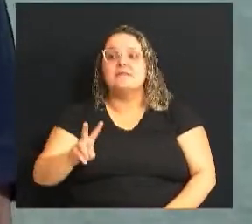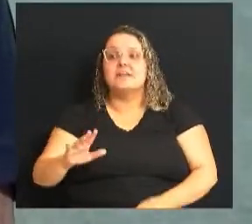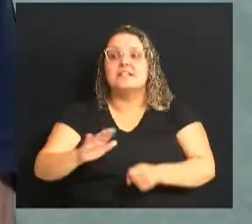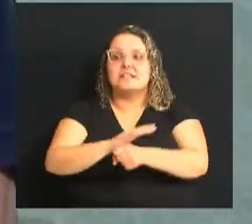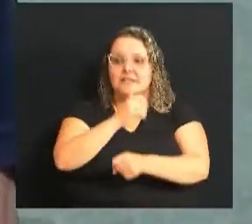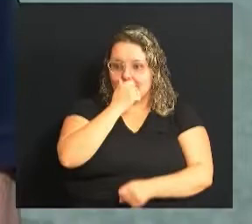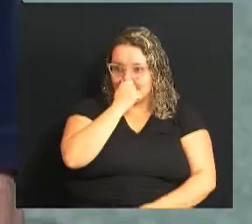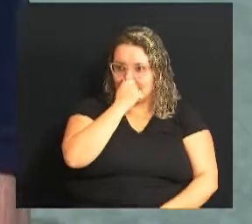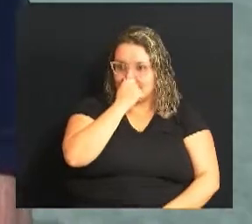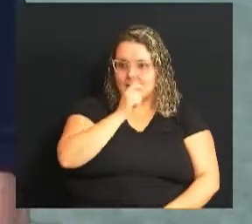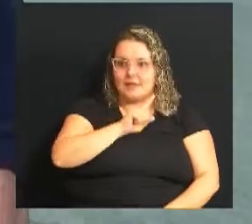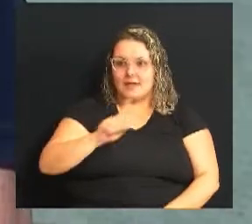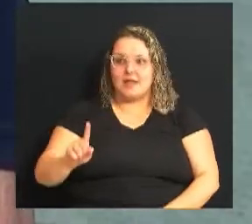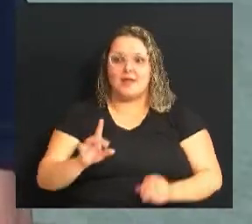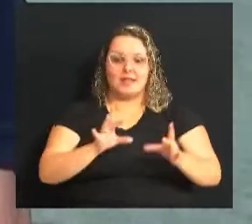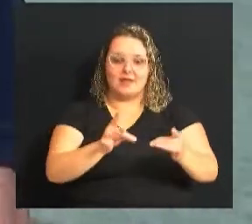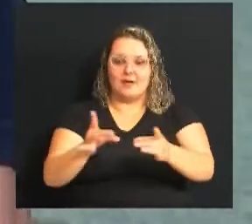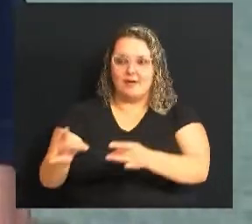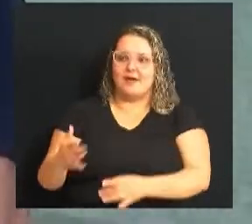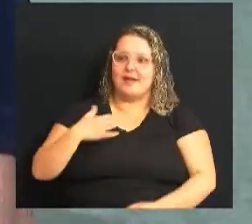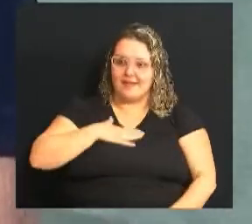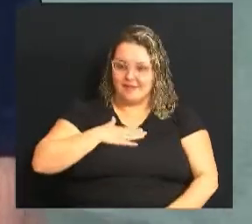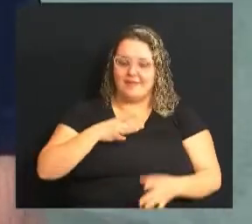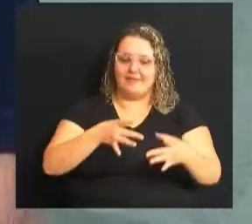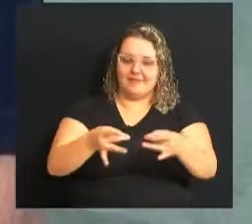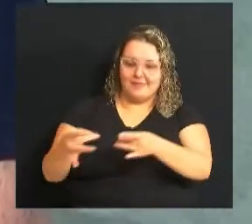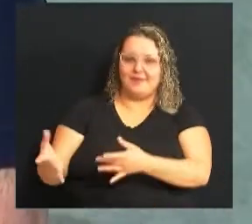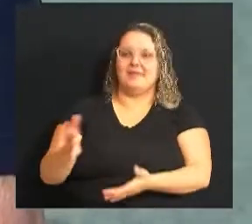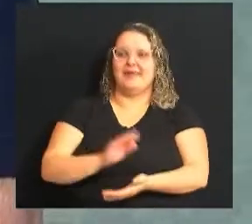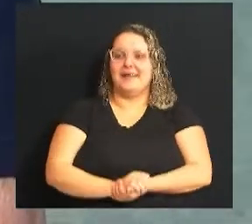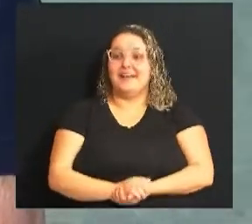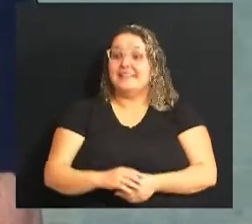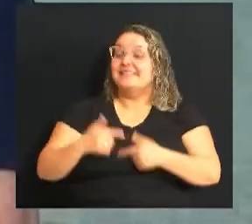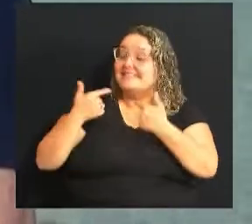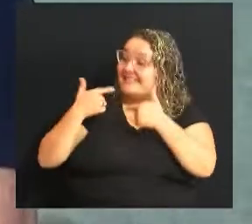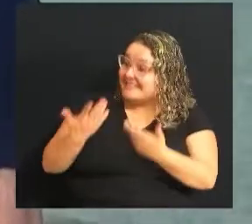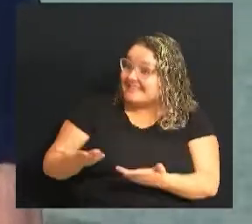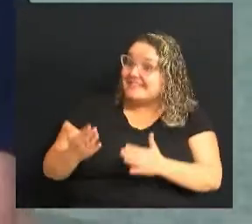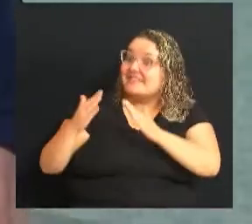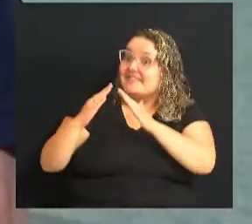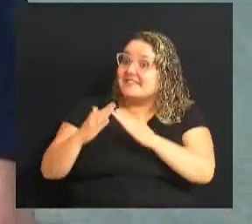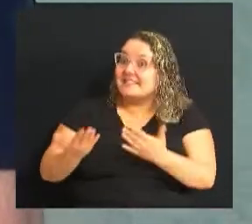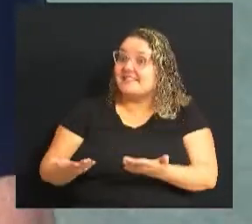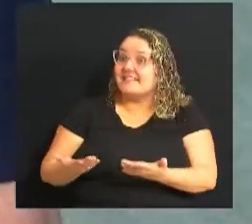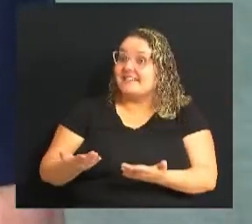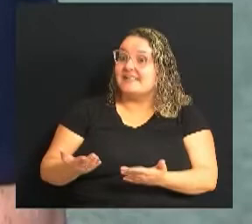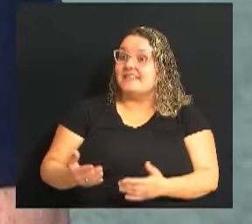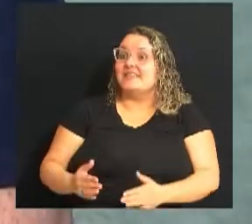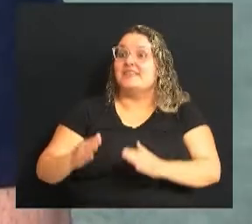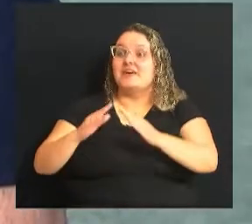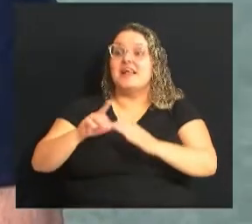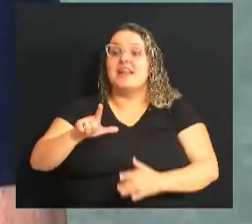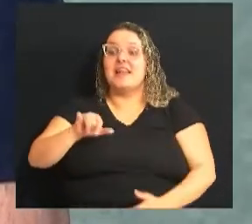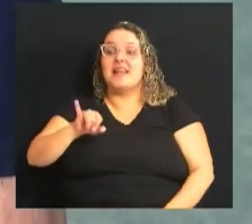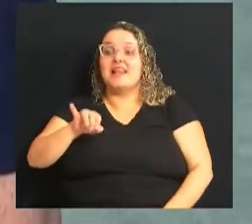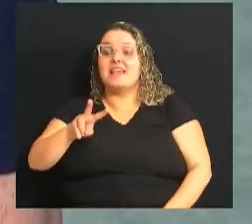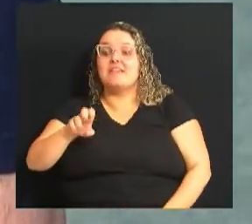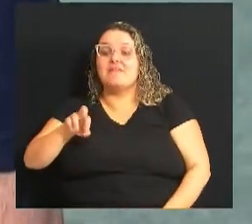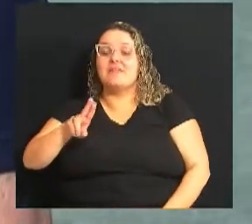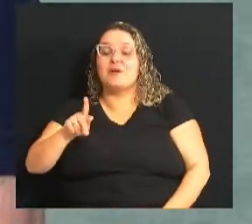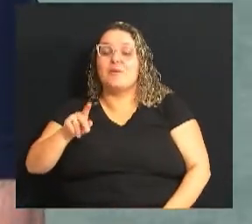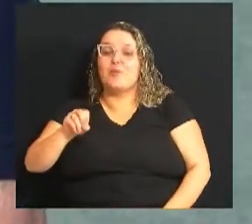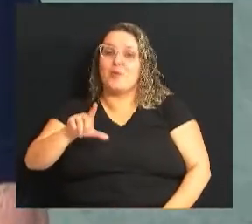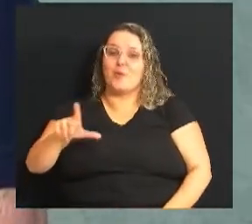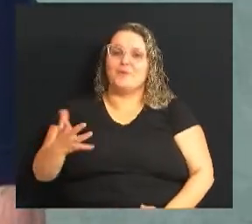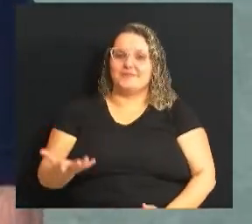não cole, eu que vou colar. E seu filho mora onde? Ele mora em Liverpool. E esse